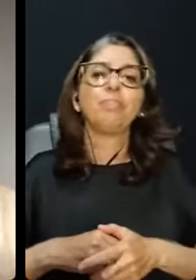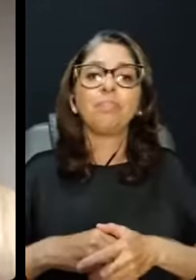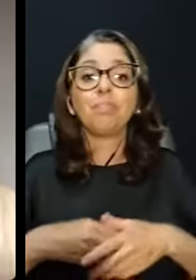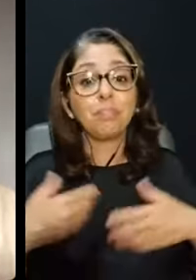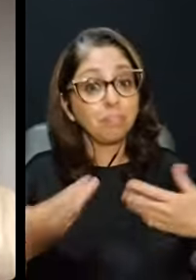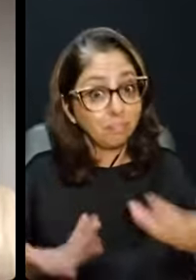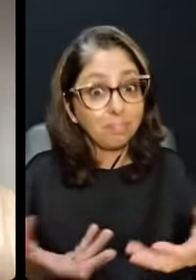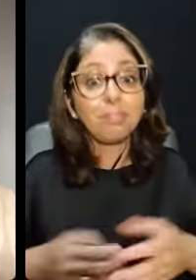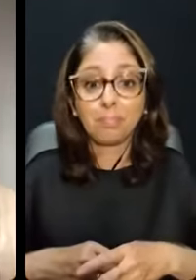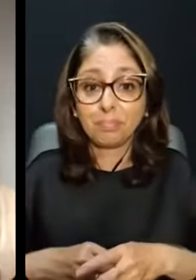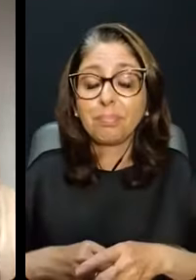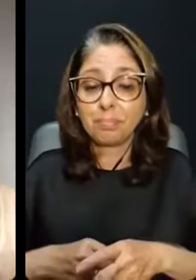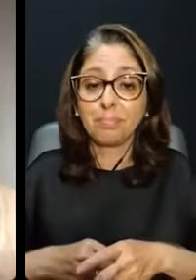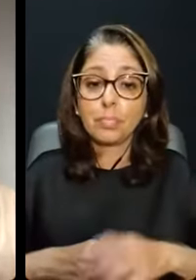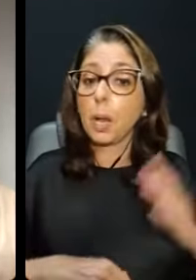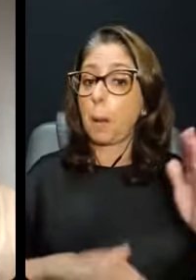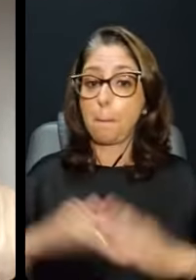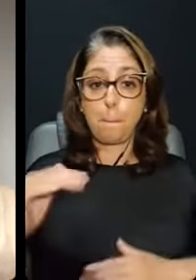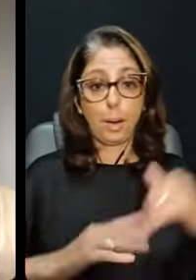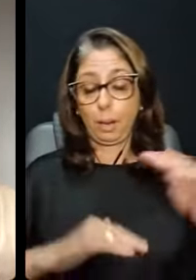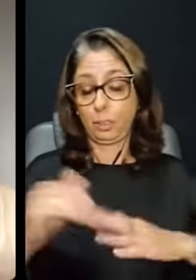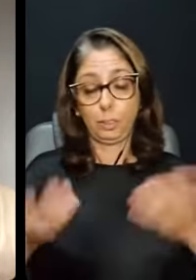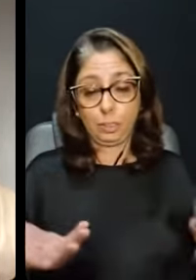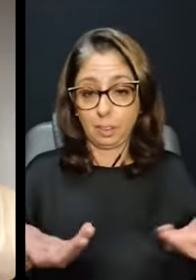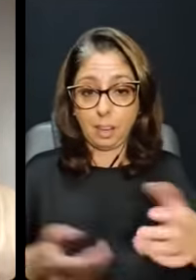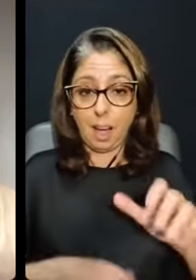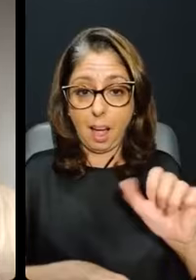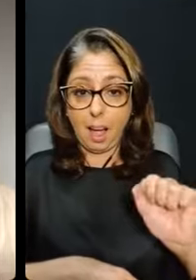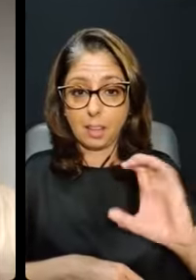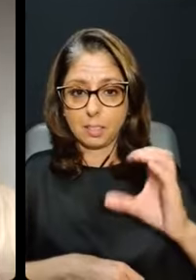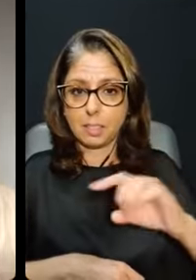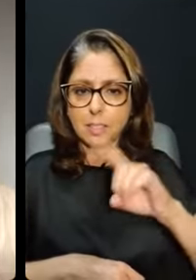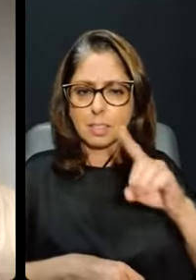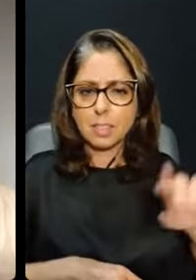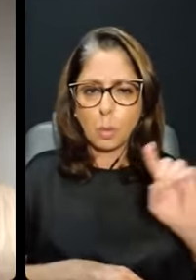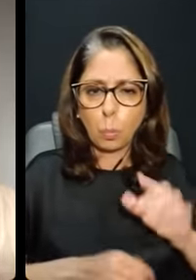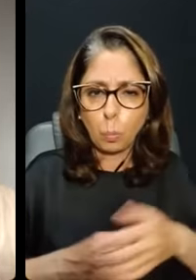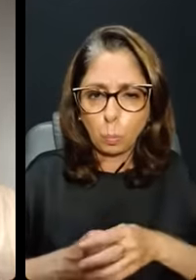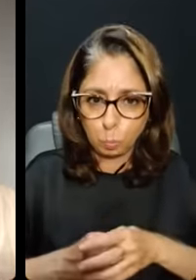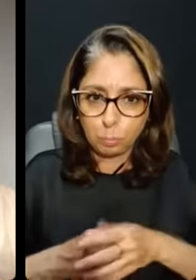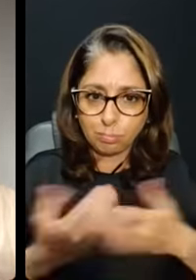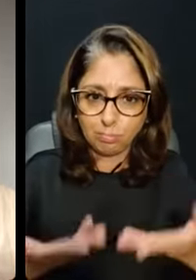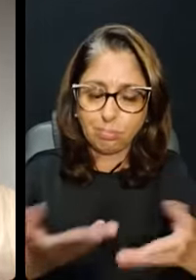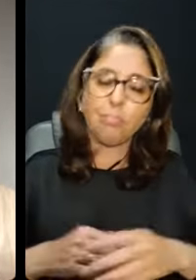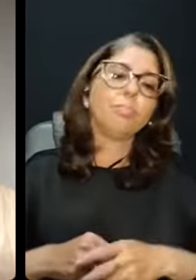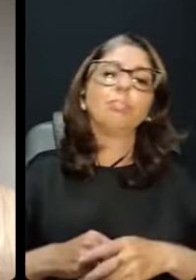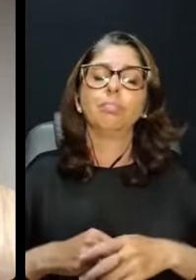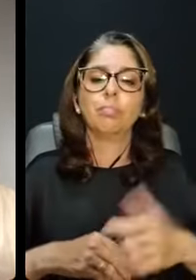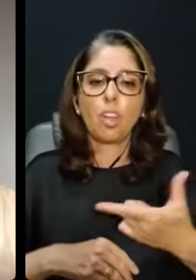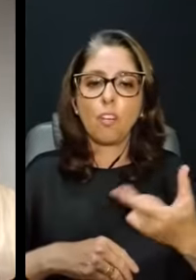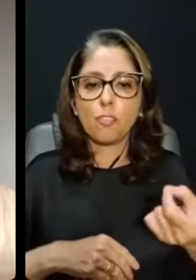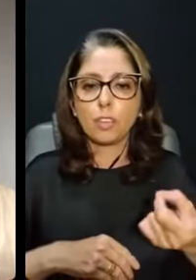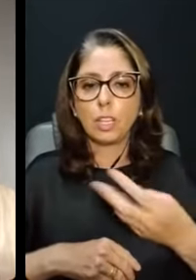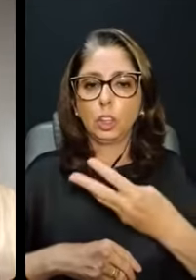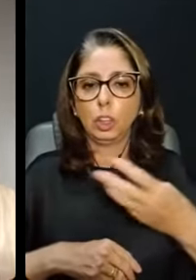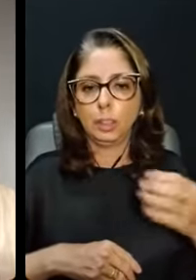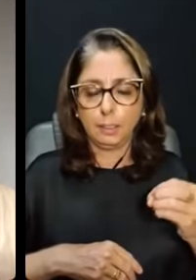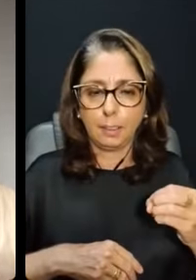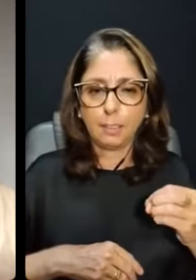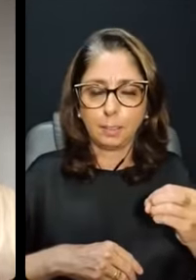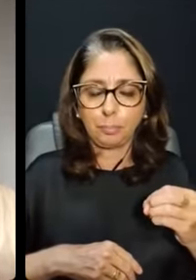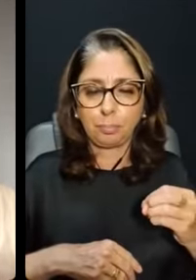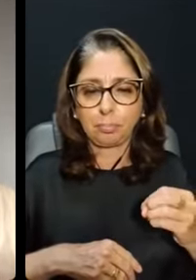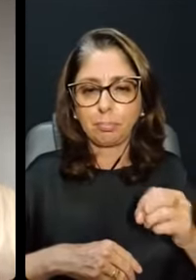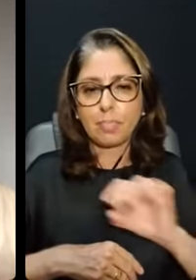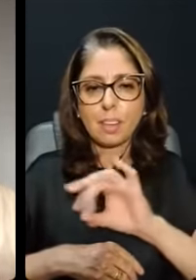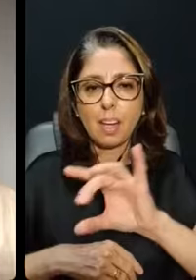está na década da ação, quando fala da Agenda 2030, mas, e falando sobre essa questão da atuação, eu acho que é cortar